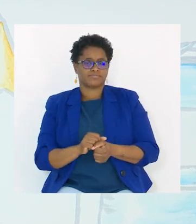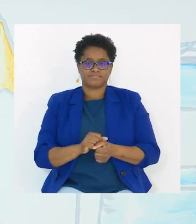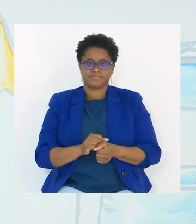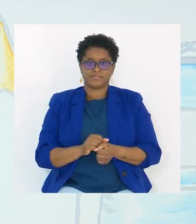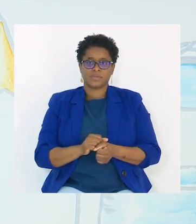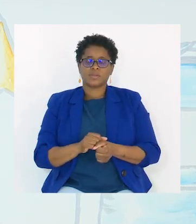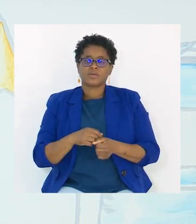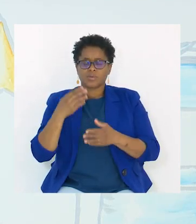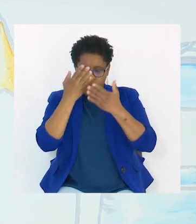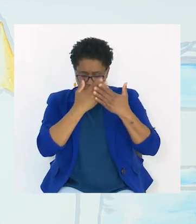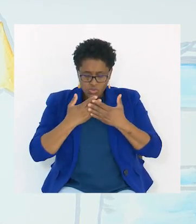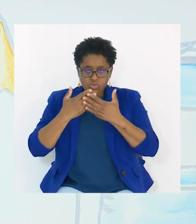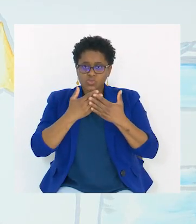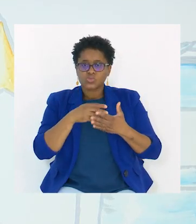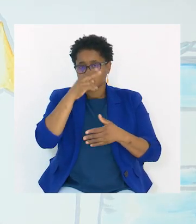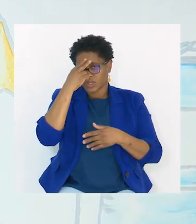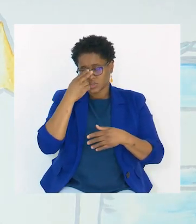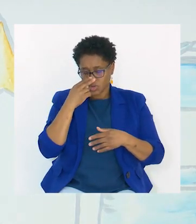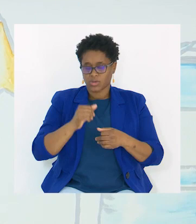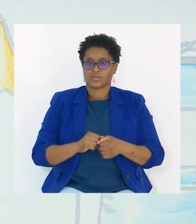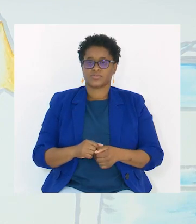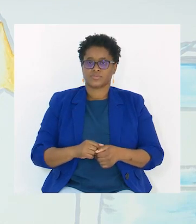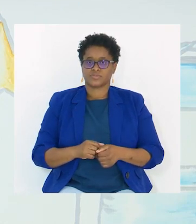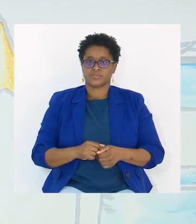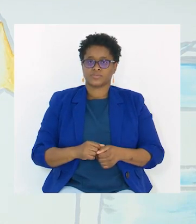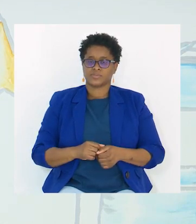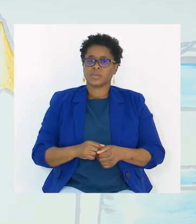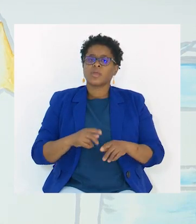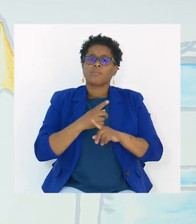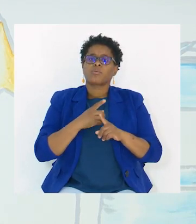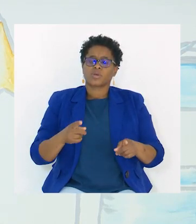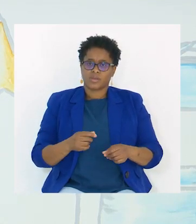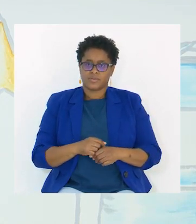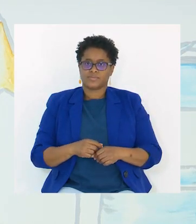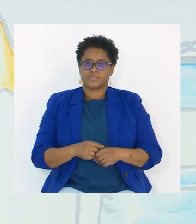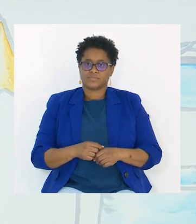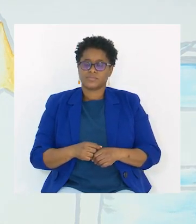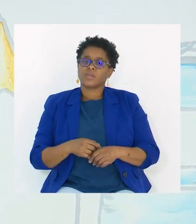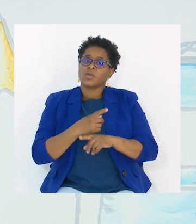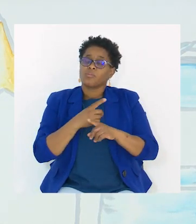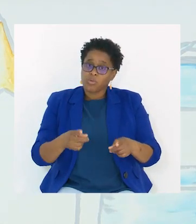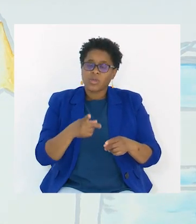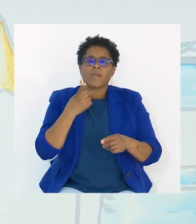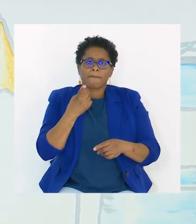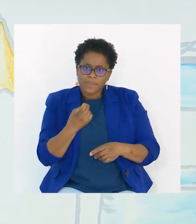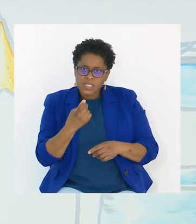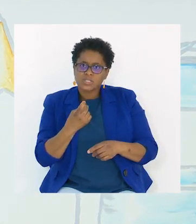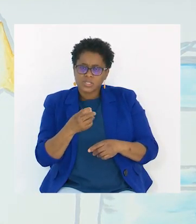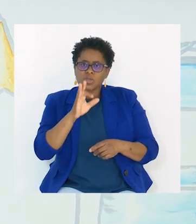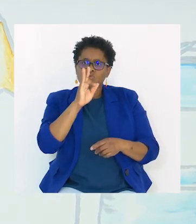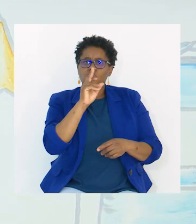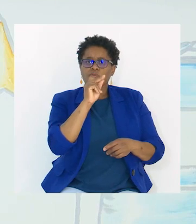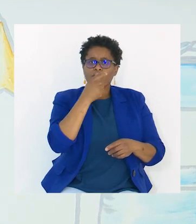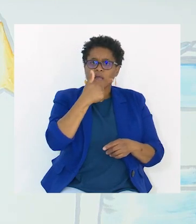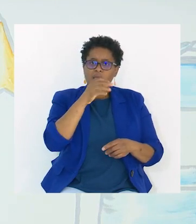fundamentais para o estudo da história. Por quê? Porque precisam os